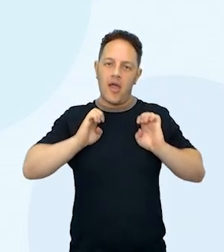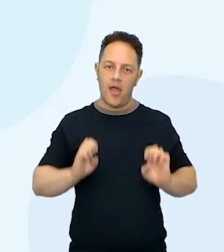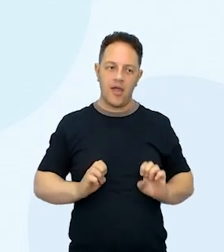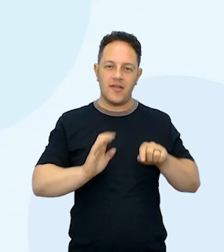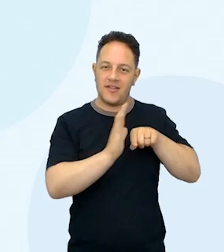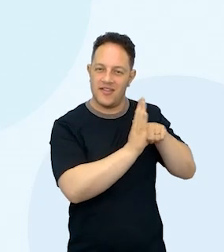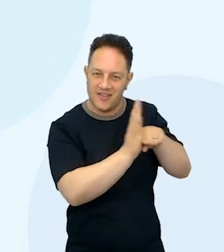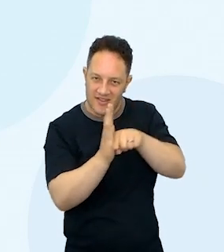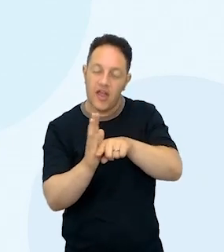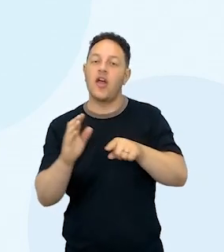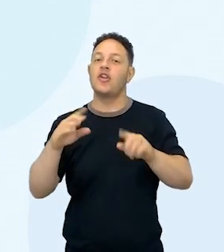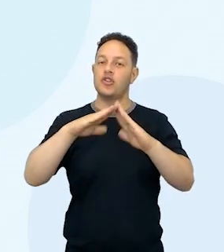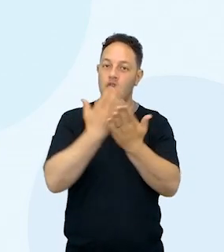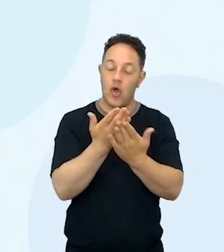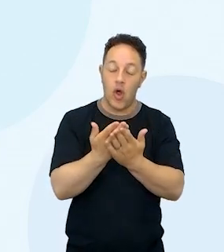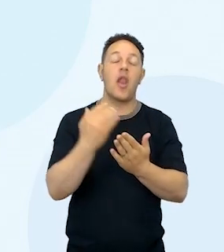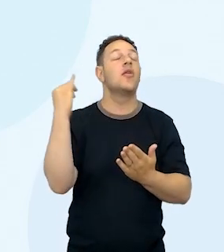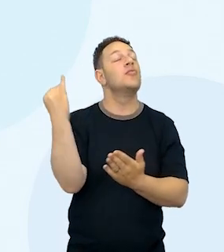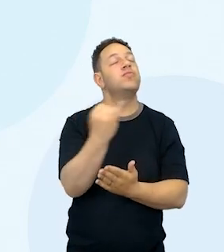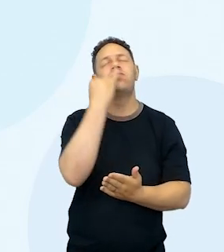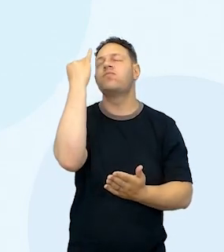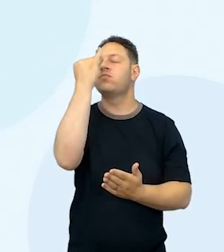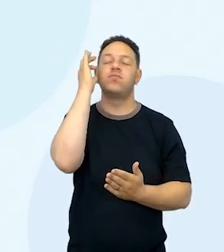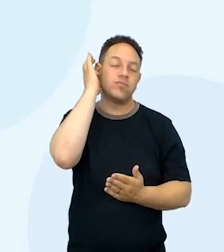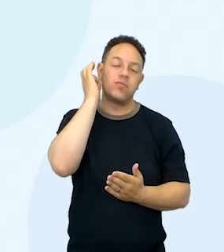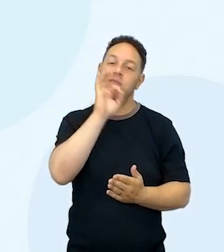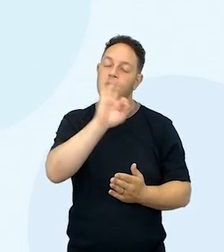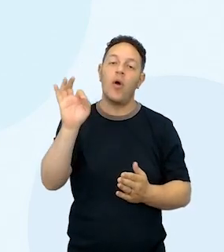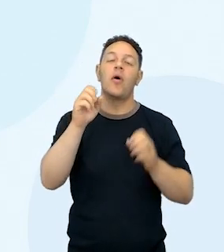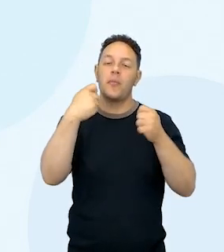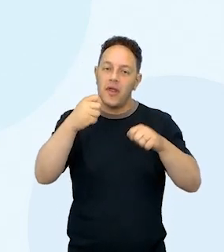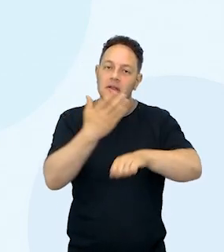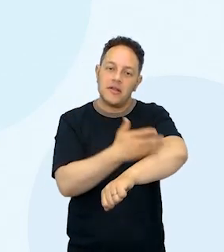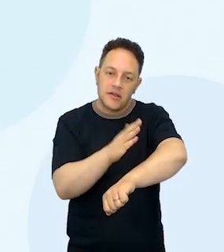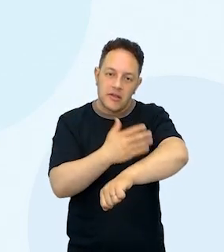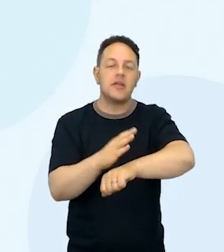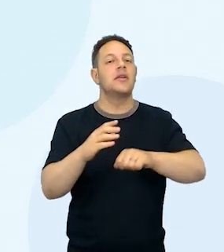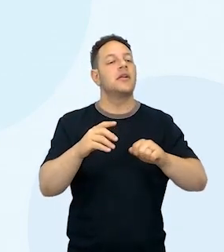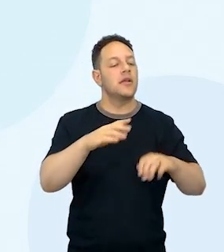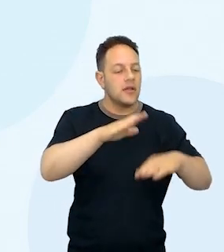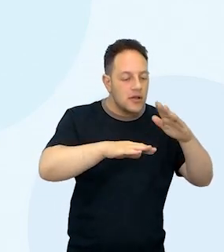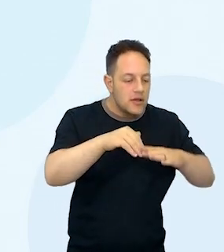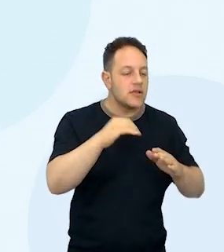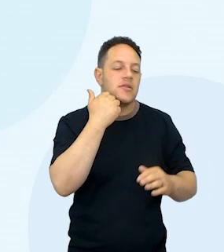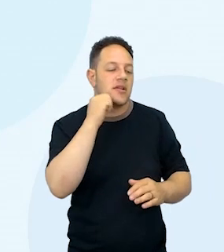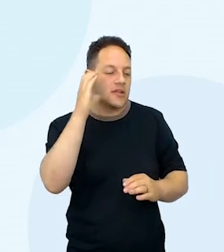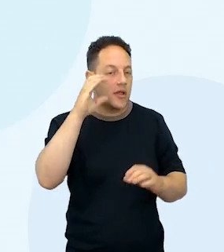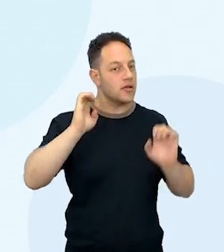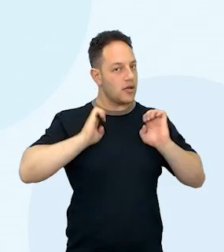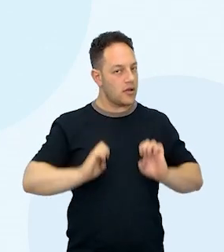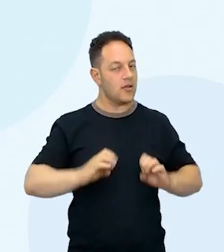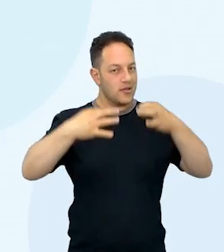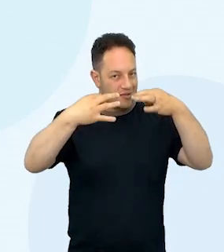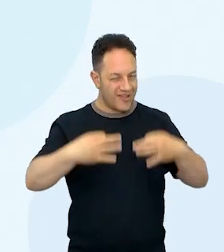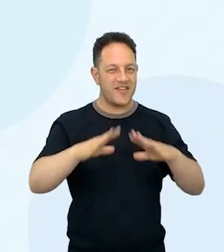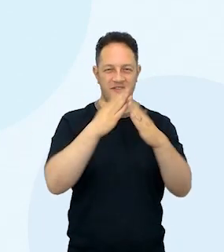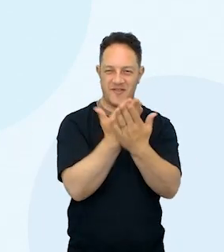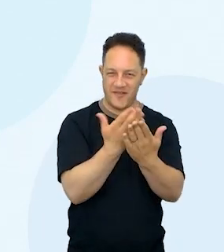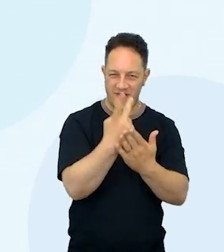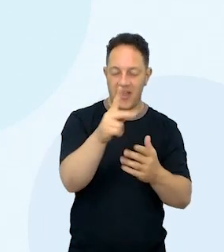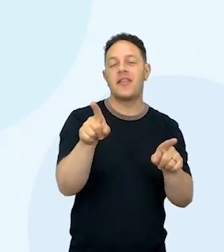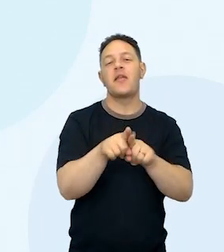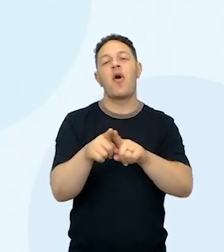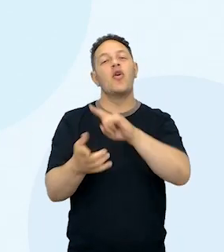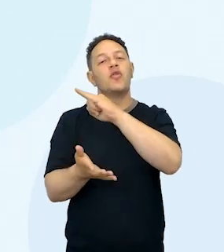novidade dessa nona edição muito importante, né? Garantir práticas científicas éticas na escola e documentos para a própria inscrição